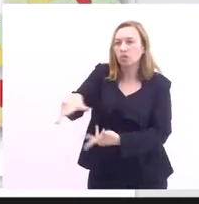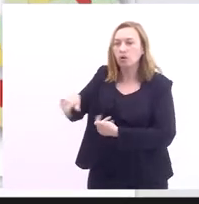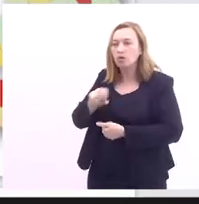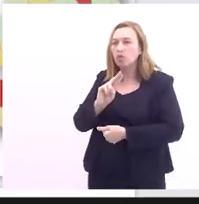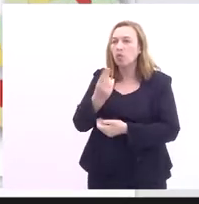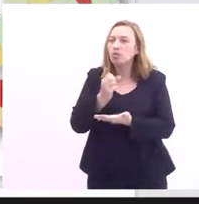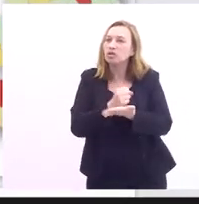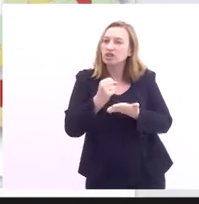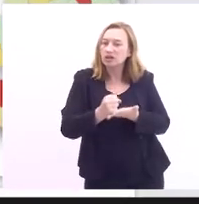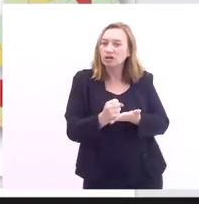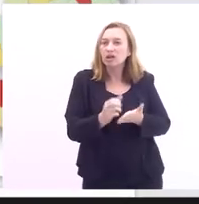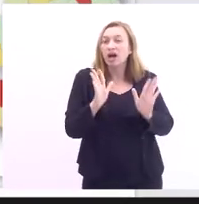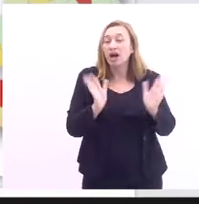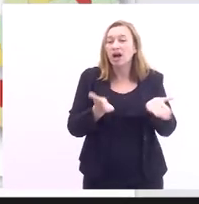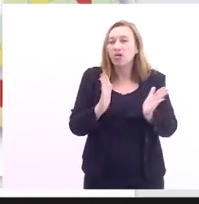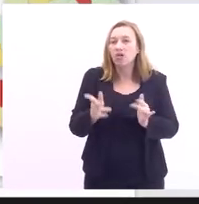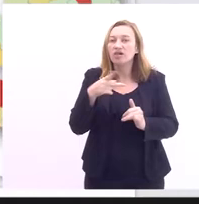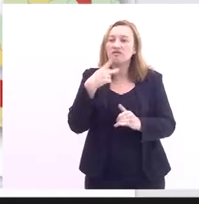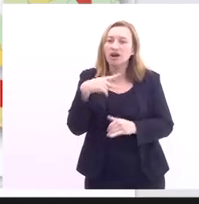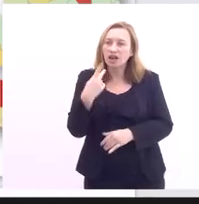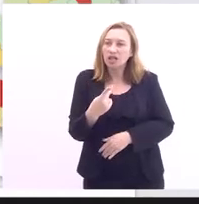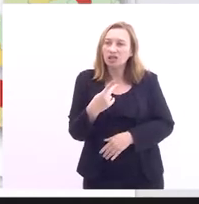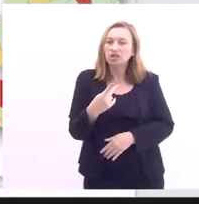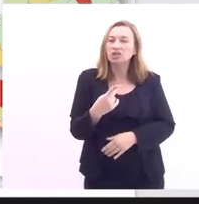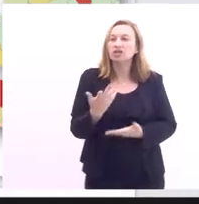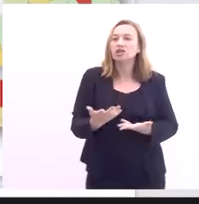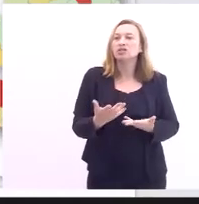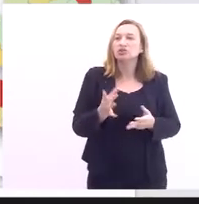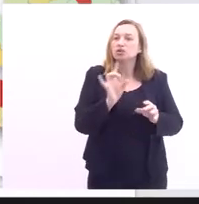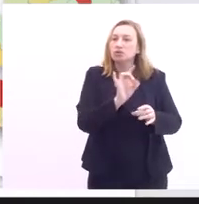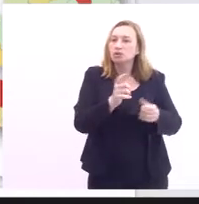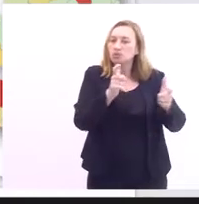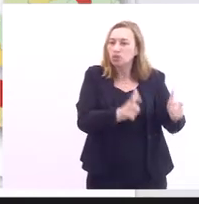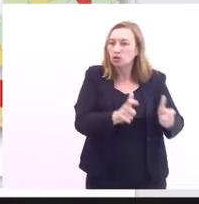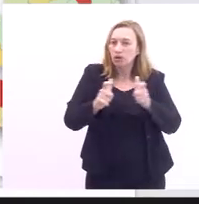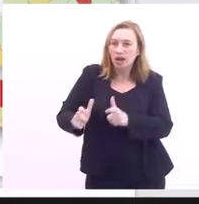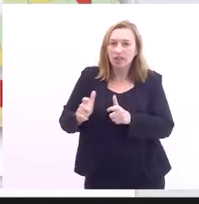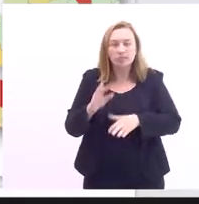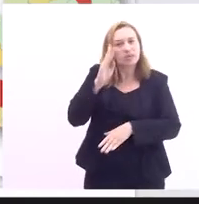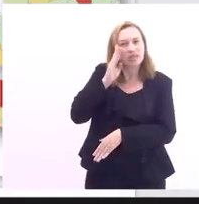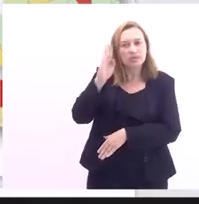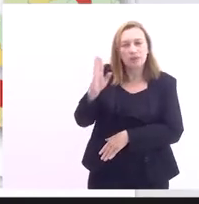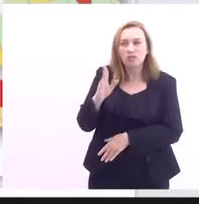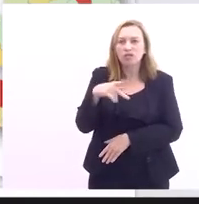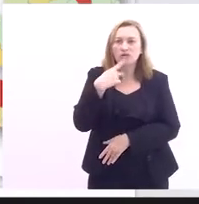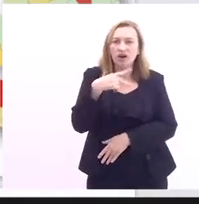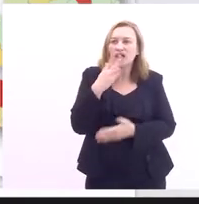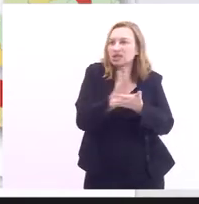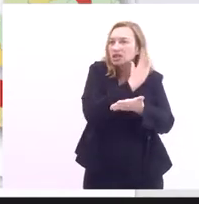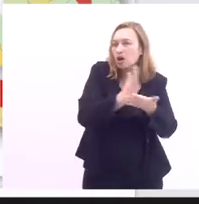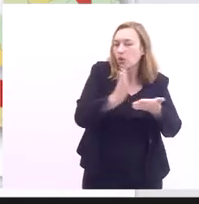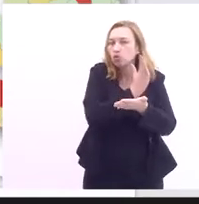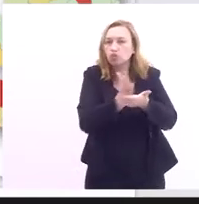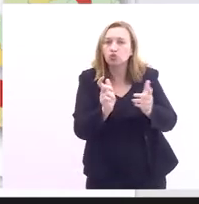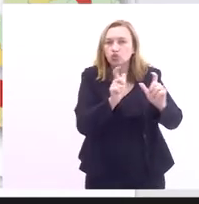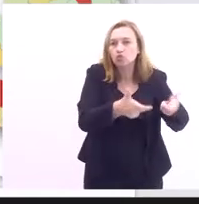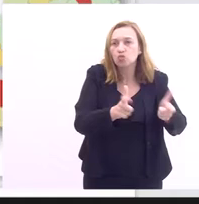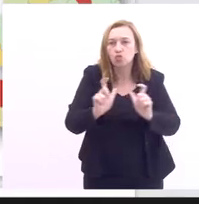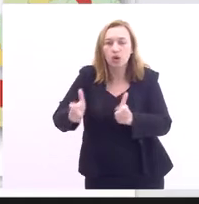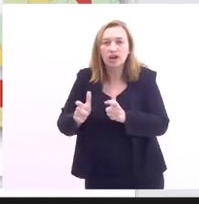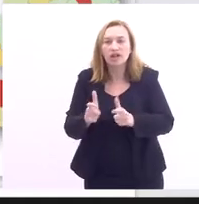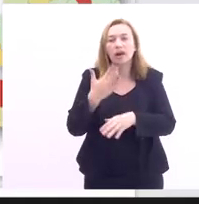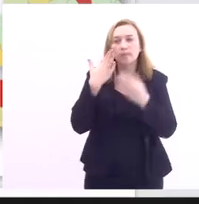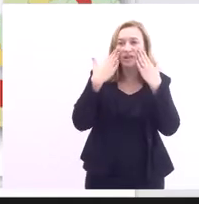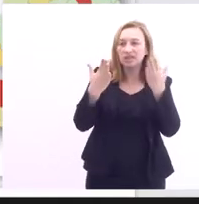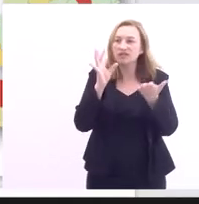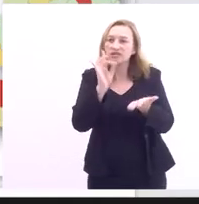contratual. E agora, falando já de pontos específicos, como foi comentado, que algumas regiões apresentam